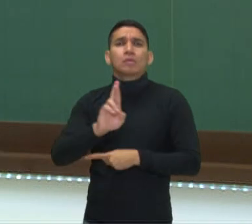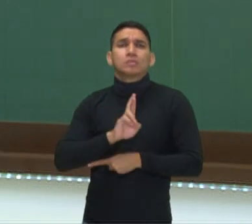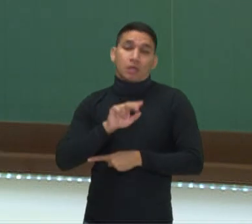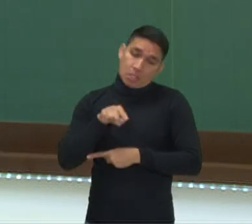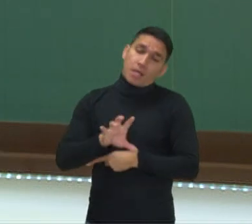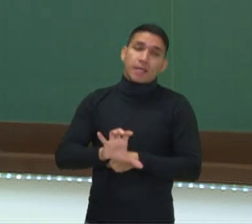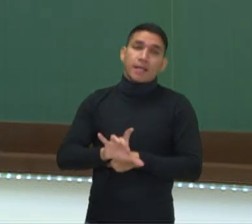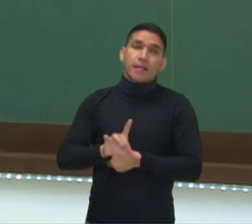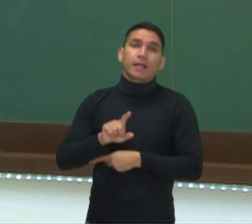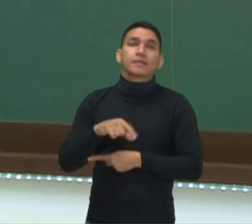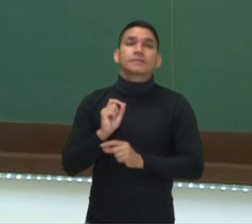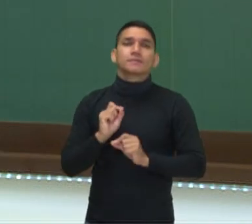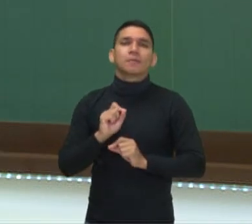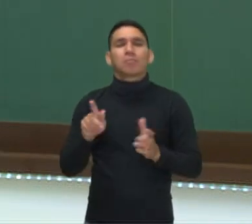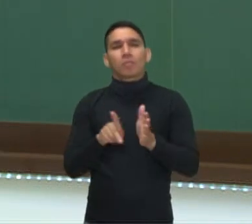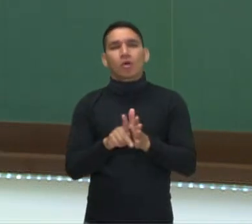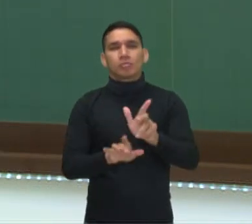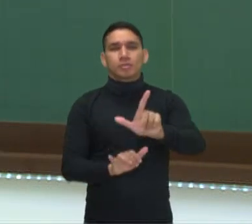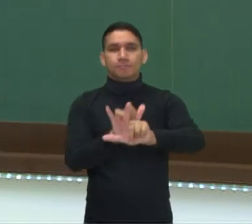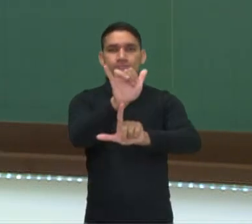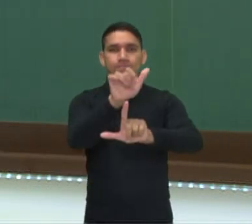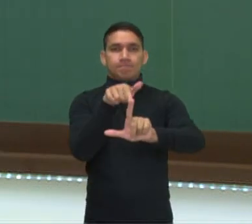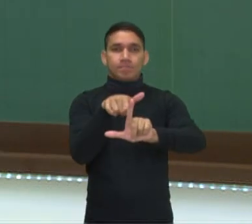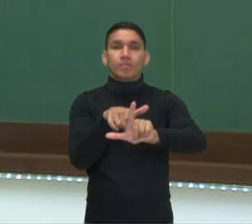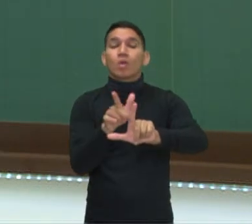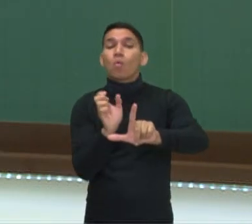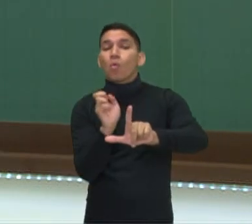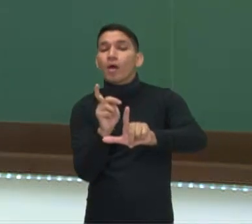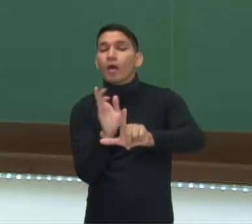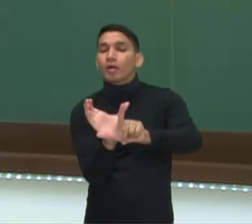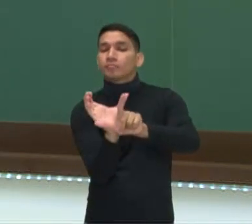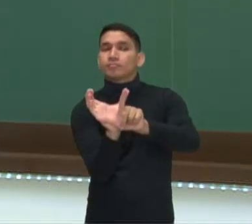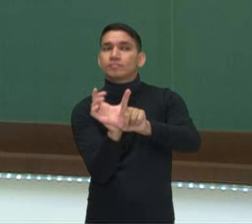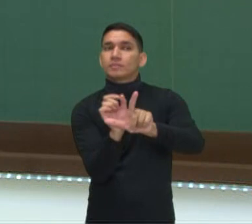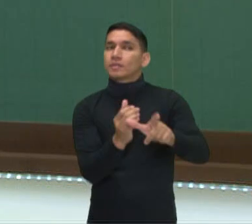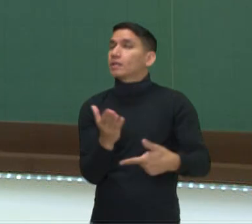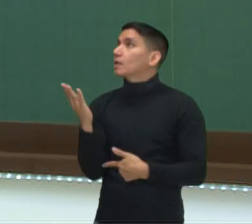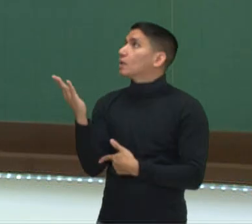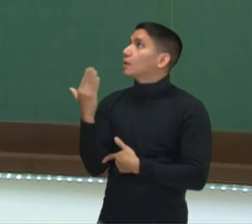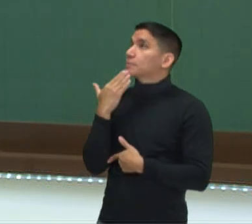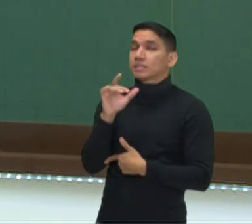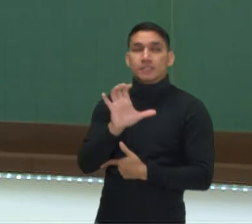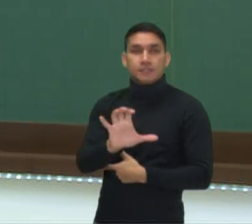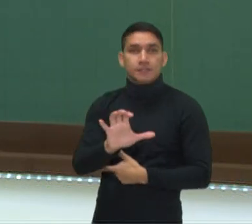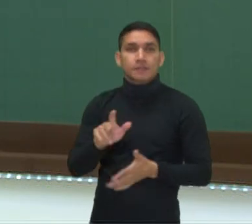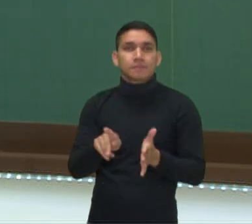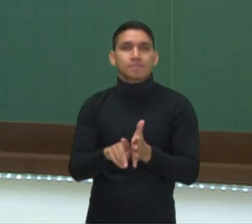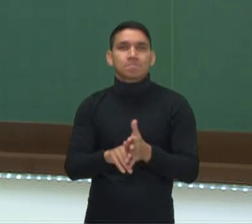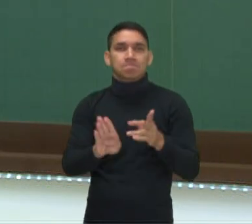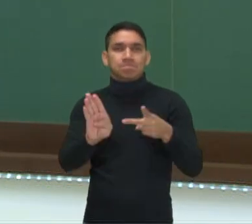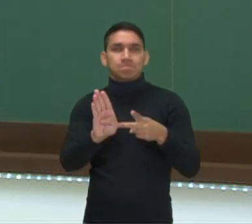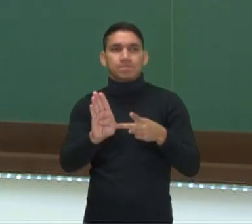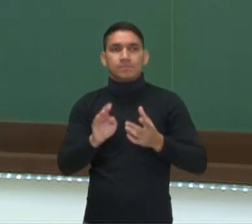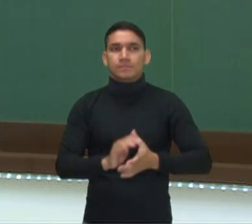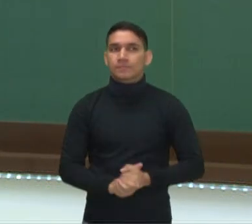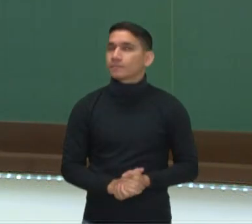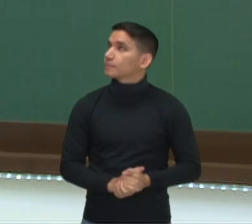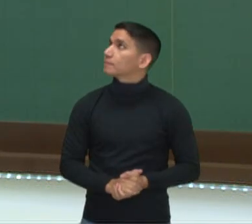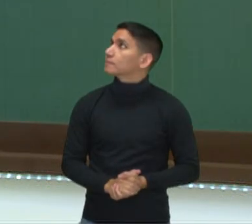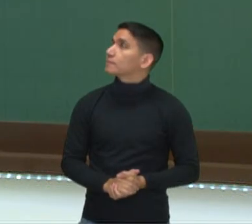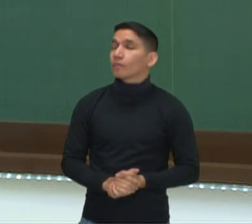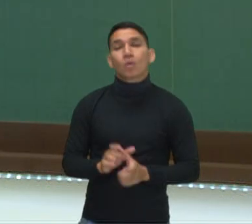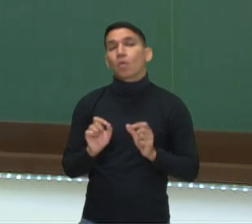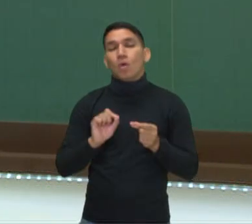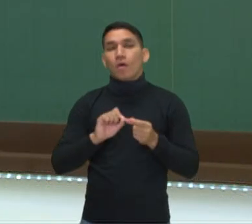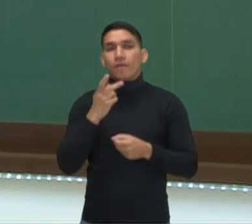para a gente? O y vértice, né? Obviamente, e é o que pede aqui na nossa questão 2. Então, ele diz